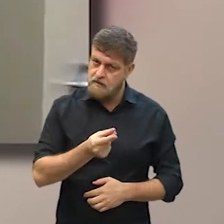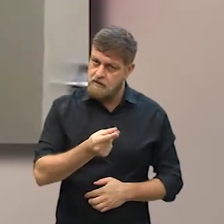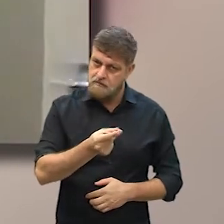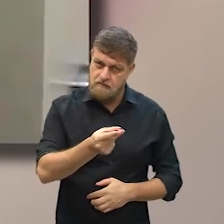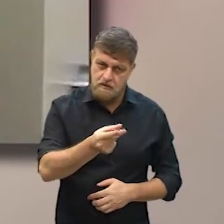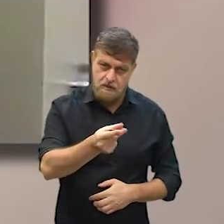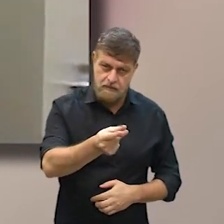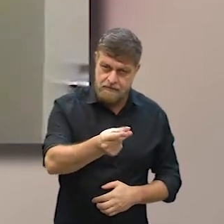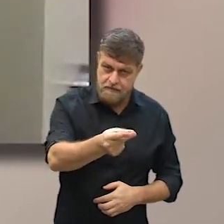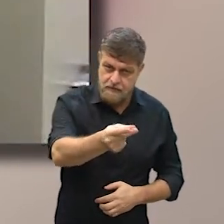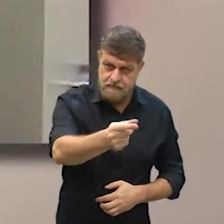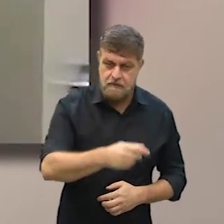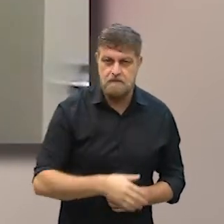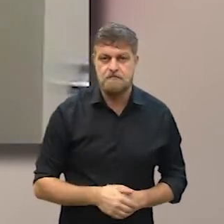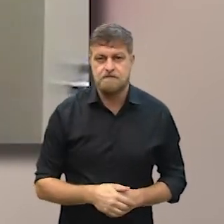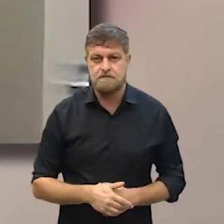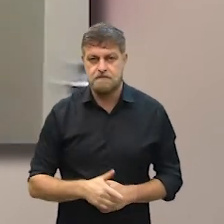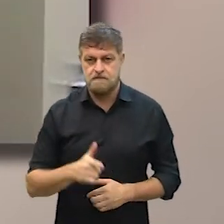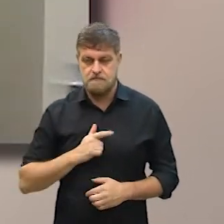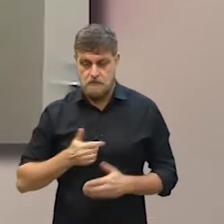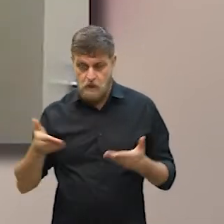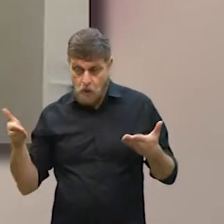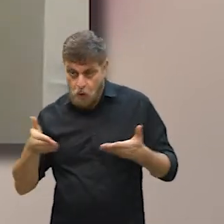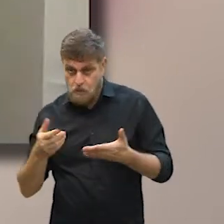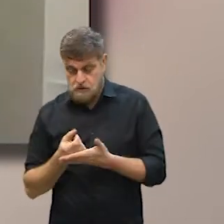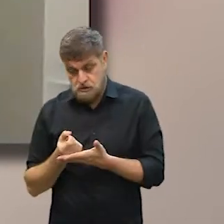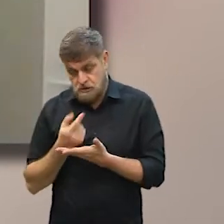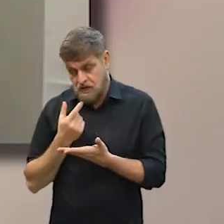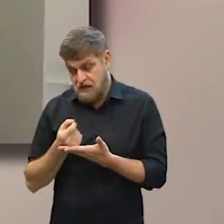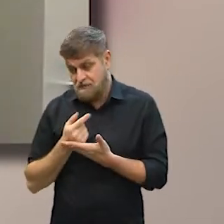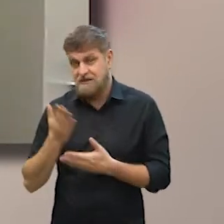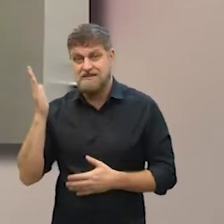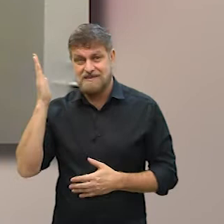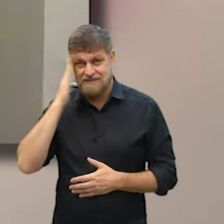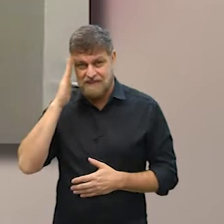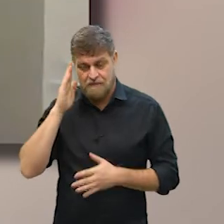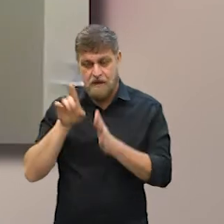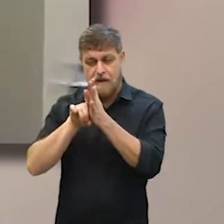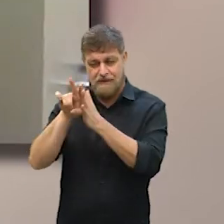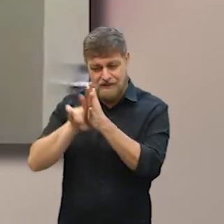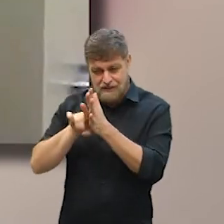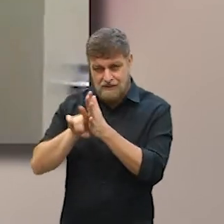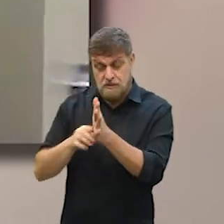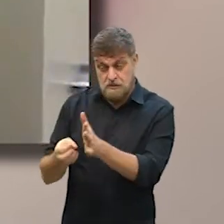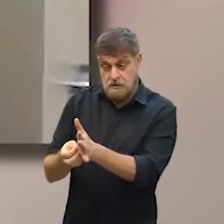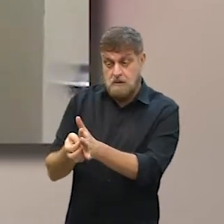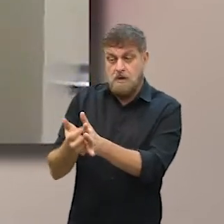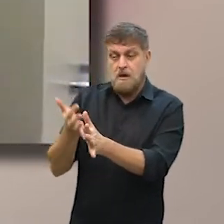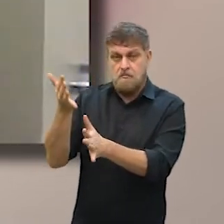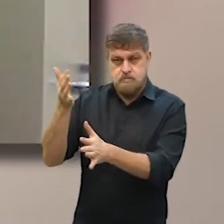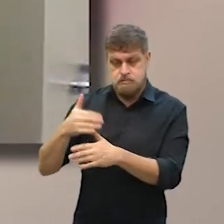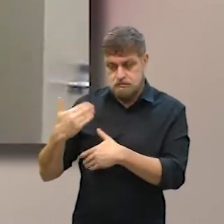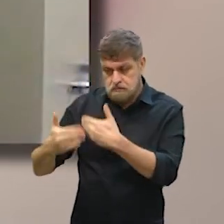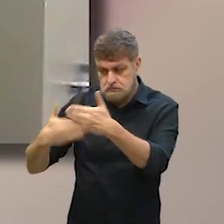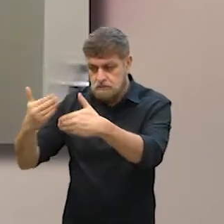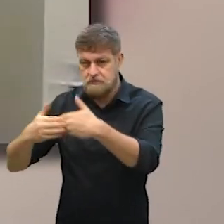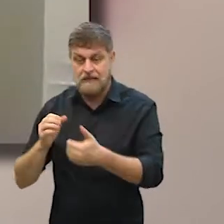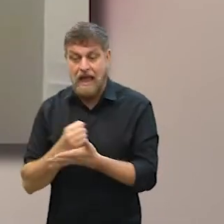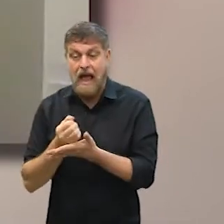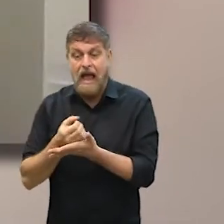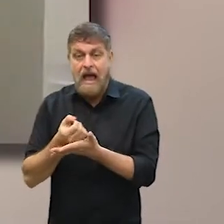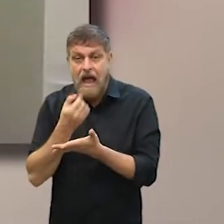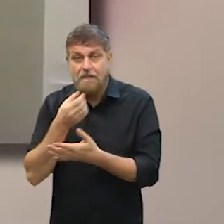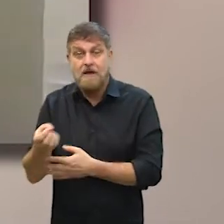toda a sua vida pelo menos uns que a gente tem um momento atual de tratamento muitas pesquisas estão em desenvolvimento